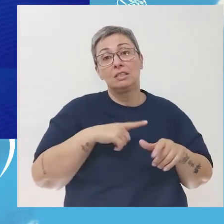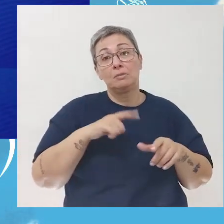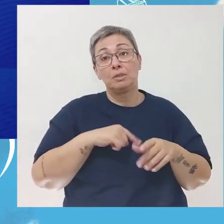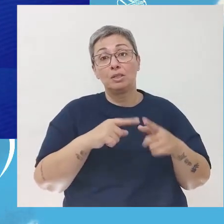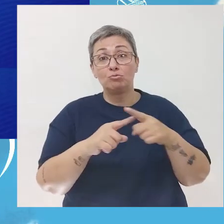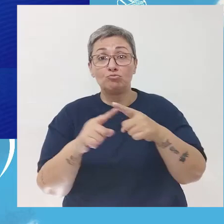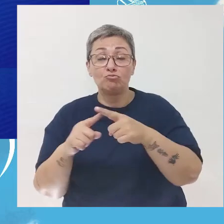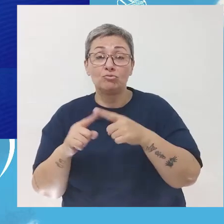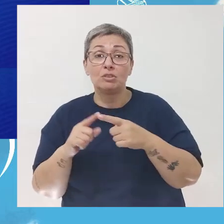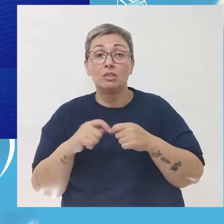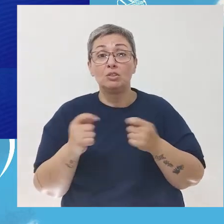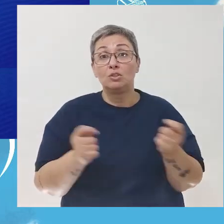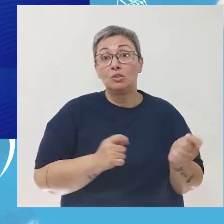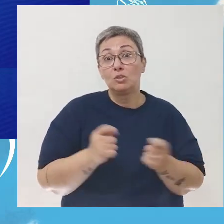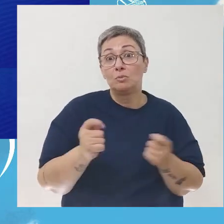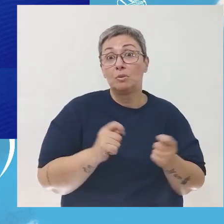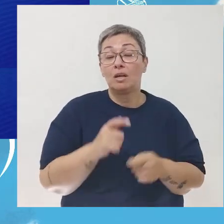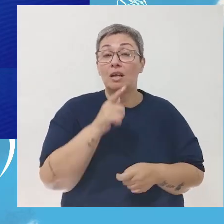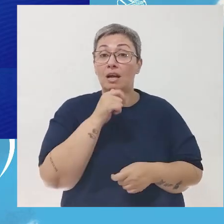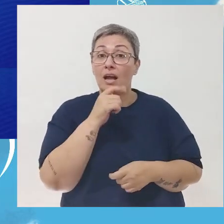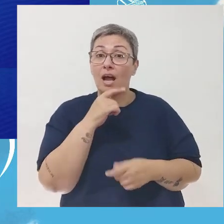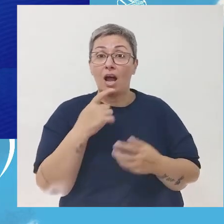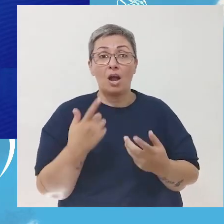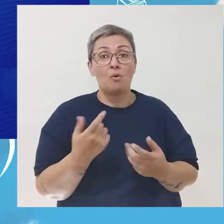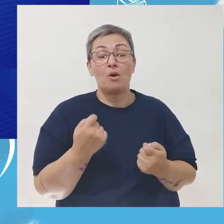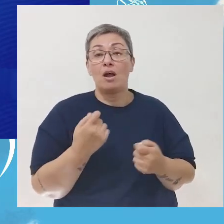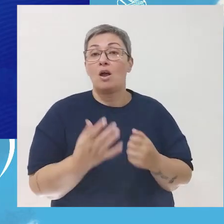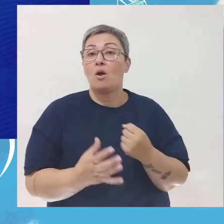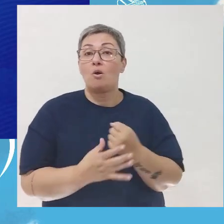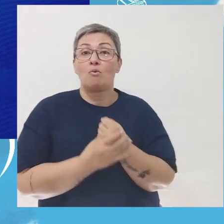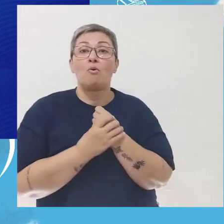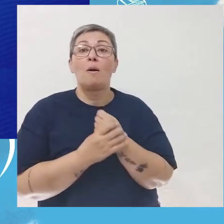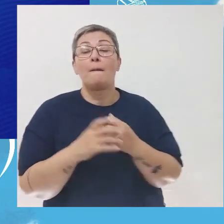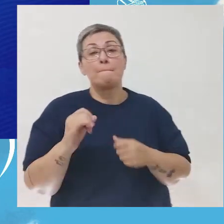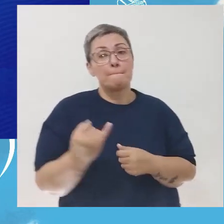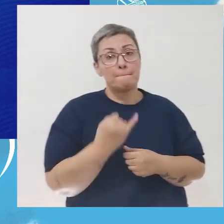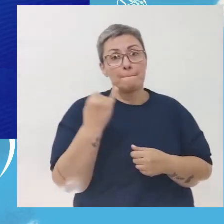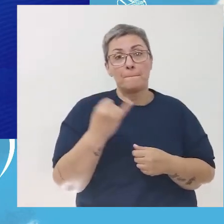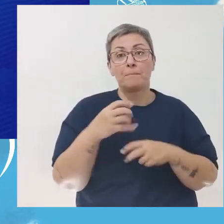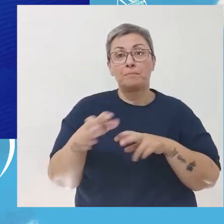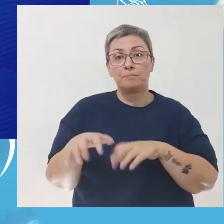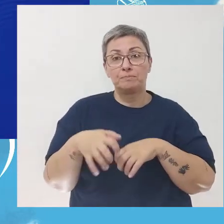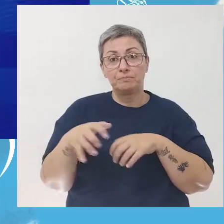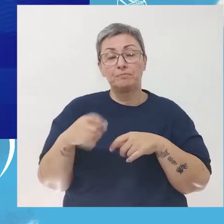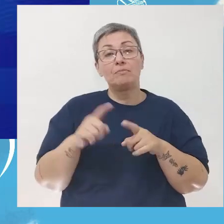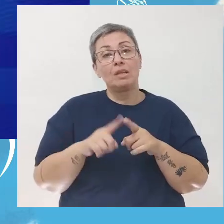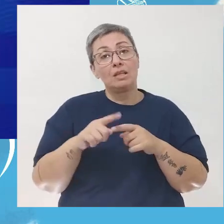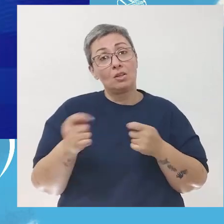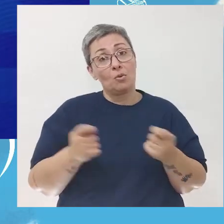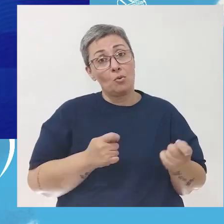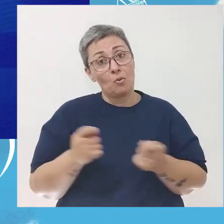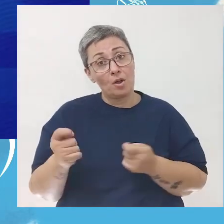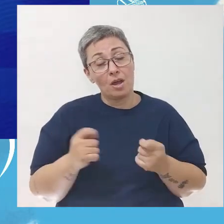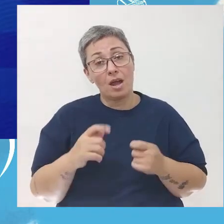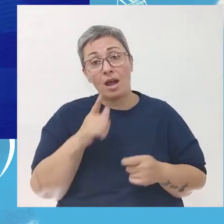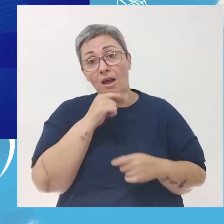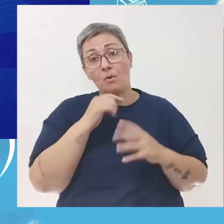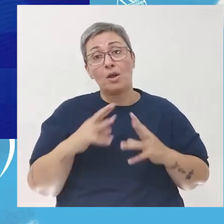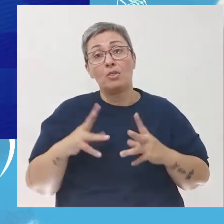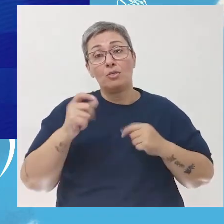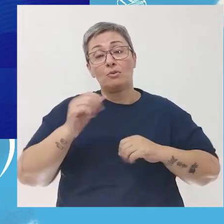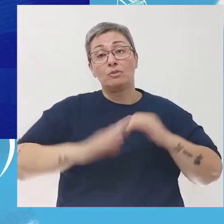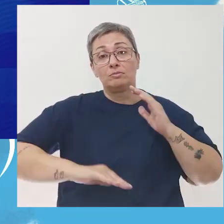E isso representa uma economia de água e energia muito importante para o agricultor. Aliás, economizar água em todas